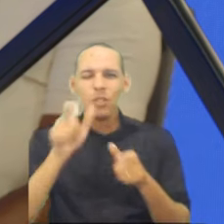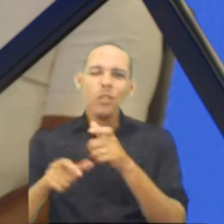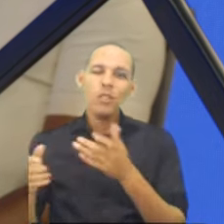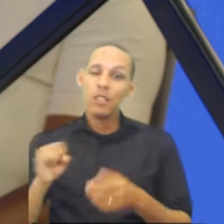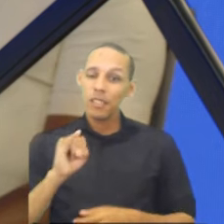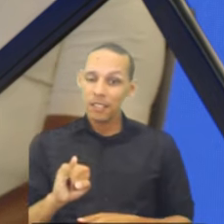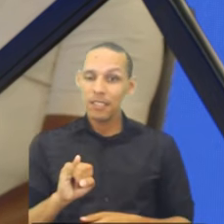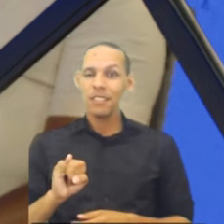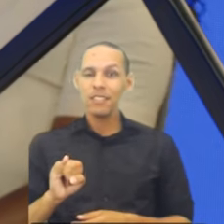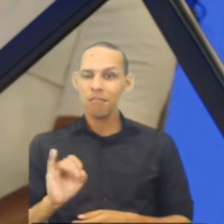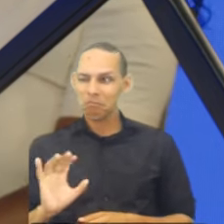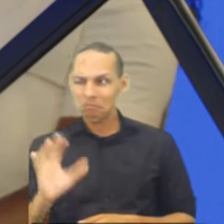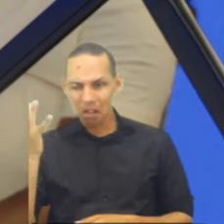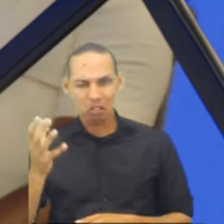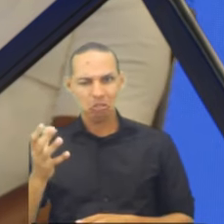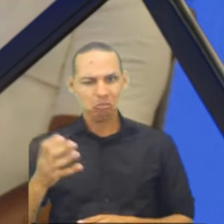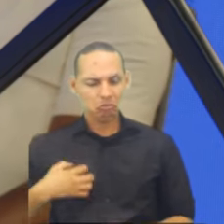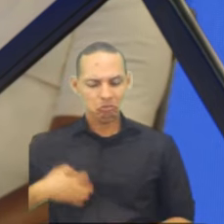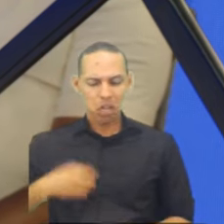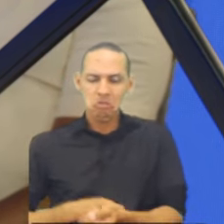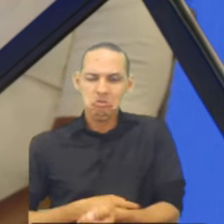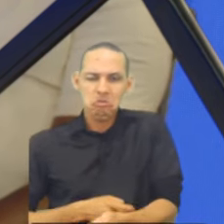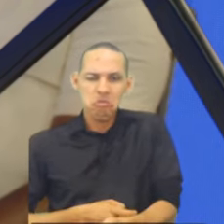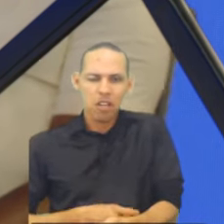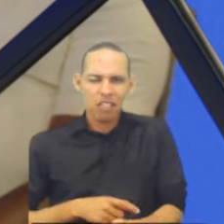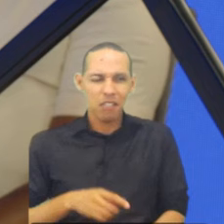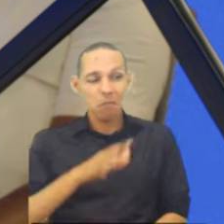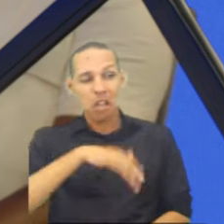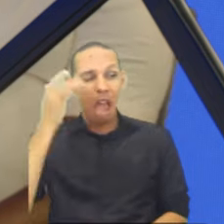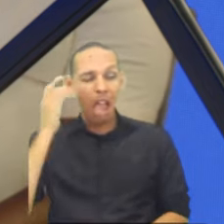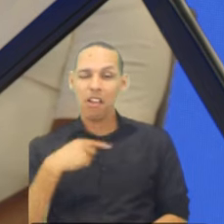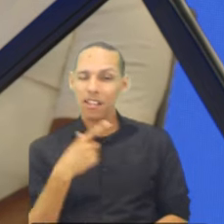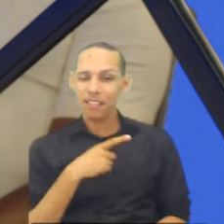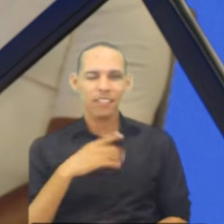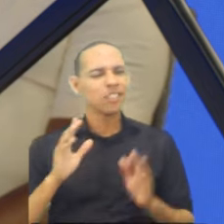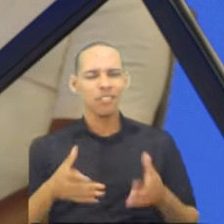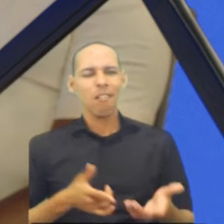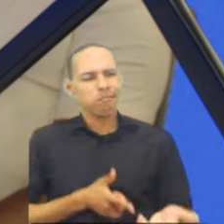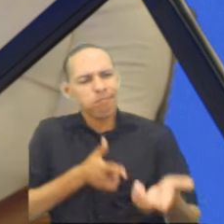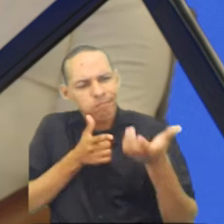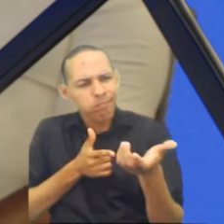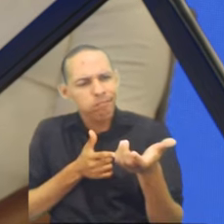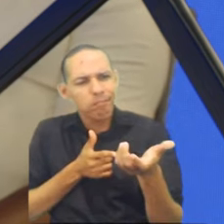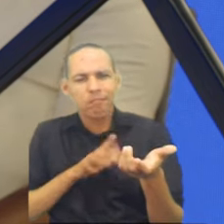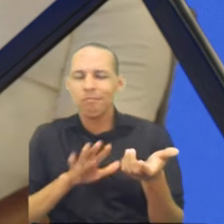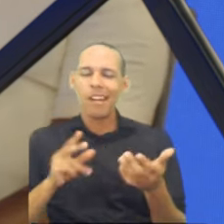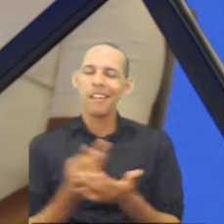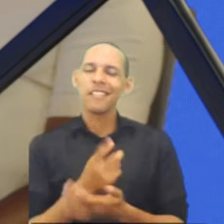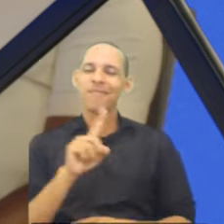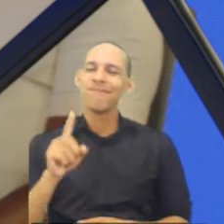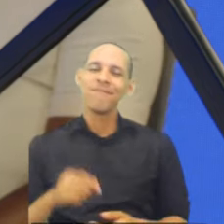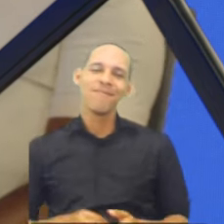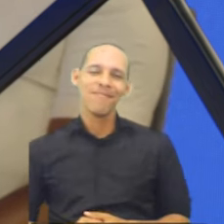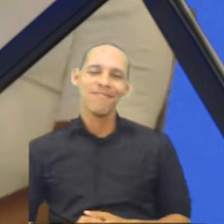passa por isso que se a gente tivesse toda essa revolta toda que acham que a gente tem acho que a gente já tá com armas na mão faz tempo mas nunca